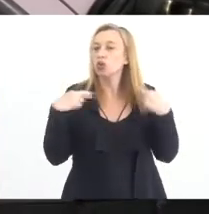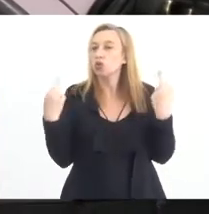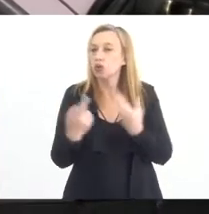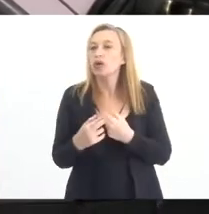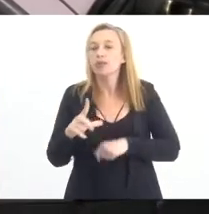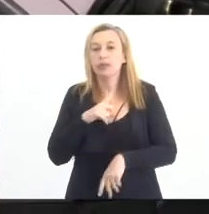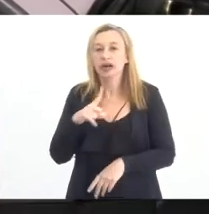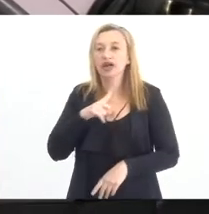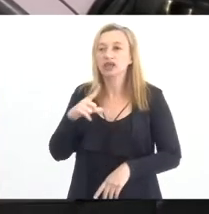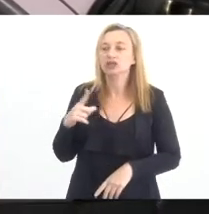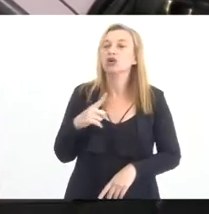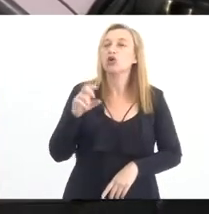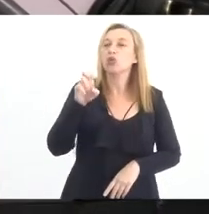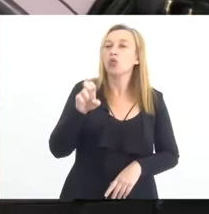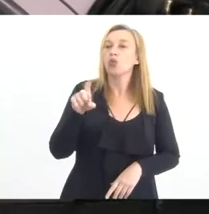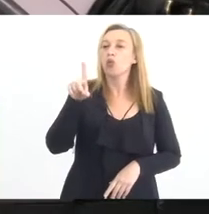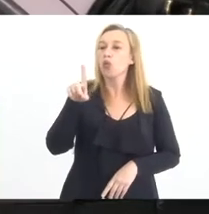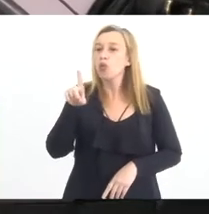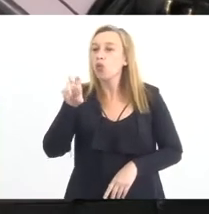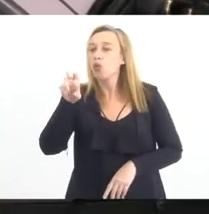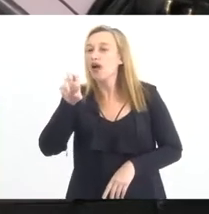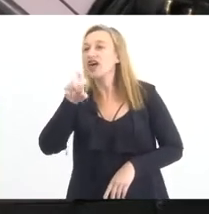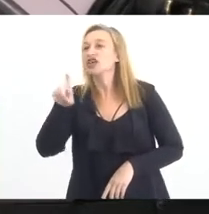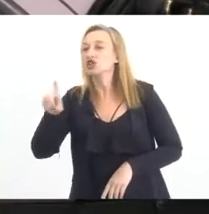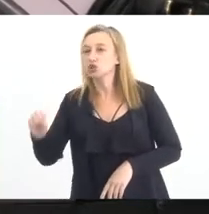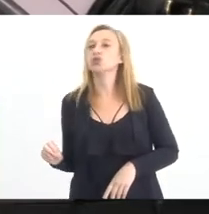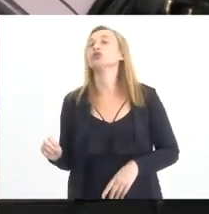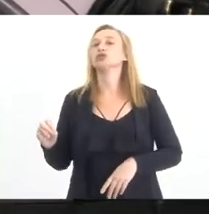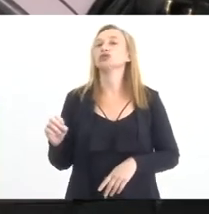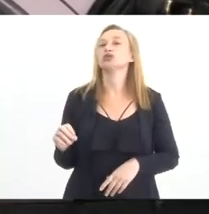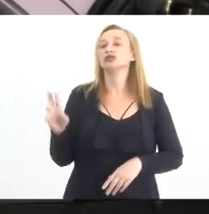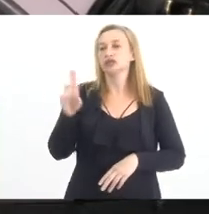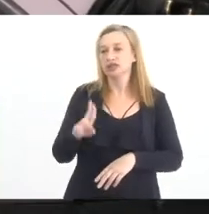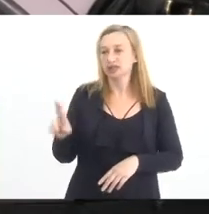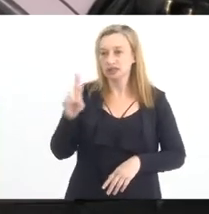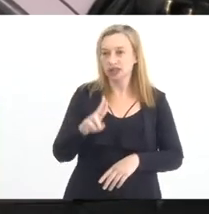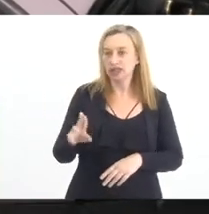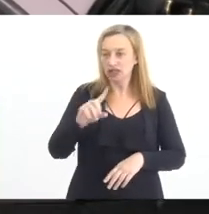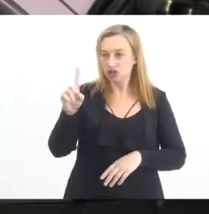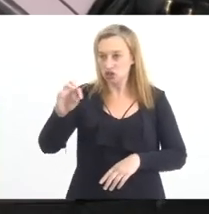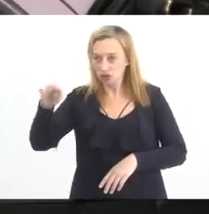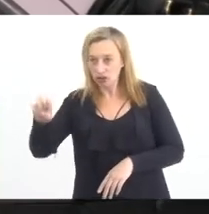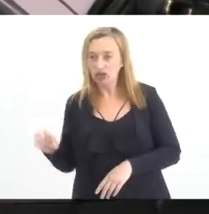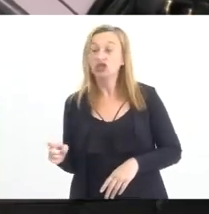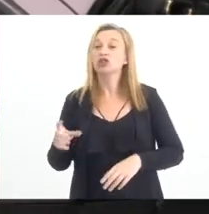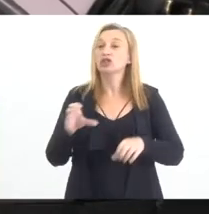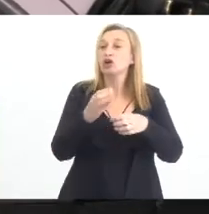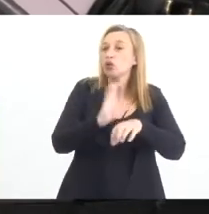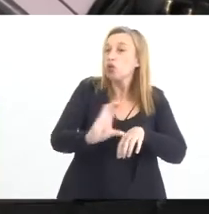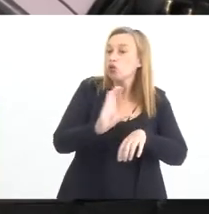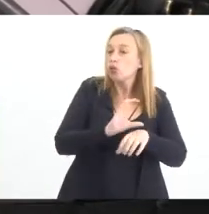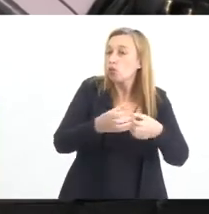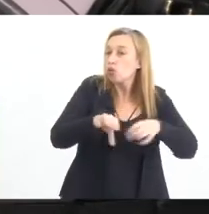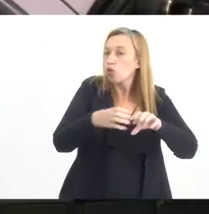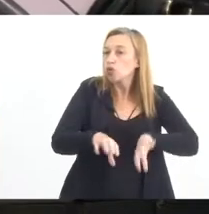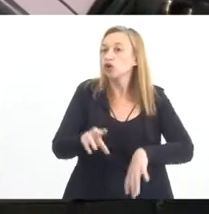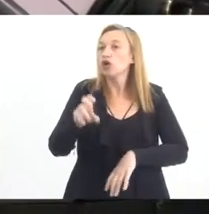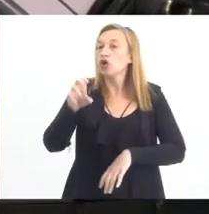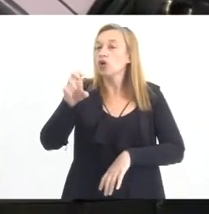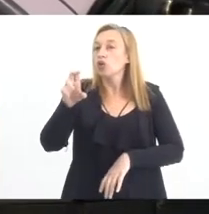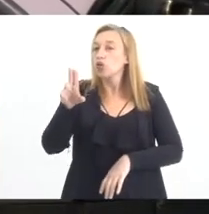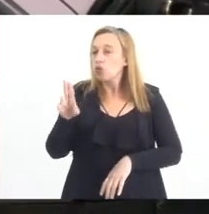se ter a UESO, que é a Universidade da Zona Oeste. E quando as pessoas fizeram concurso para